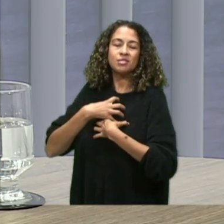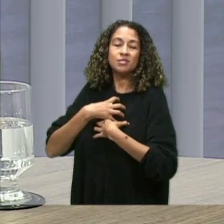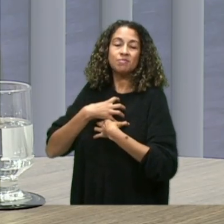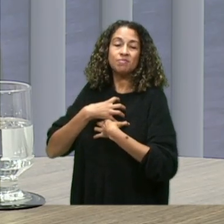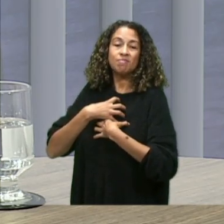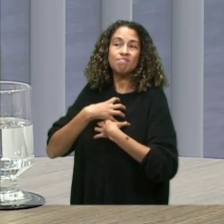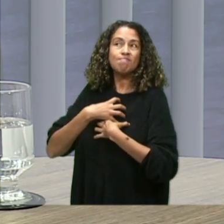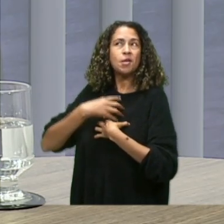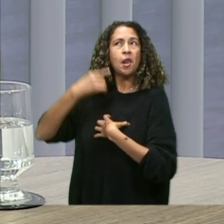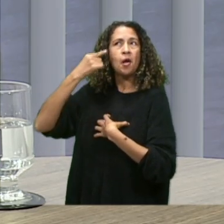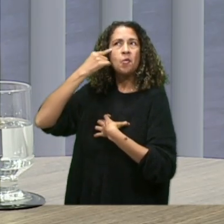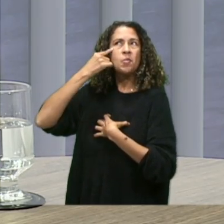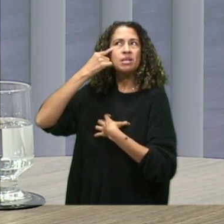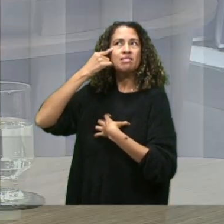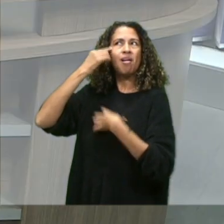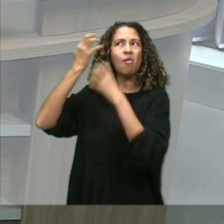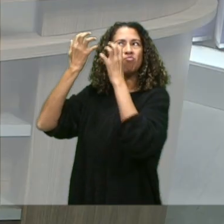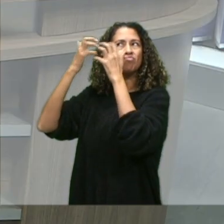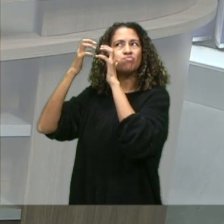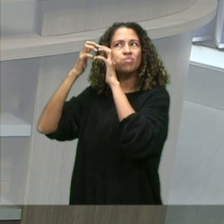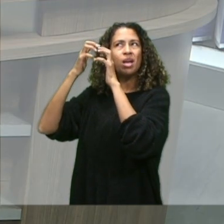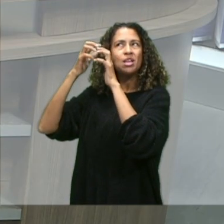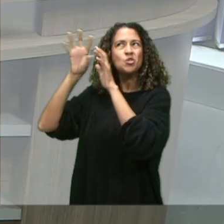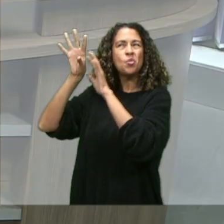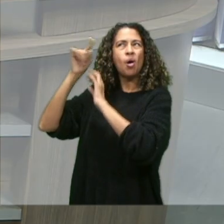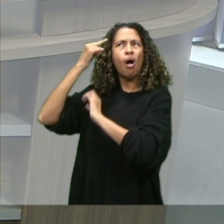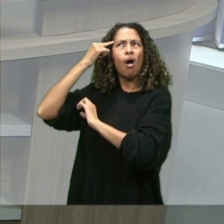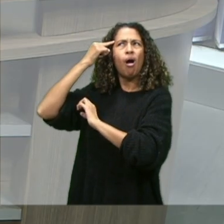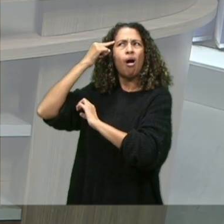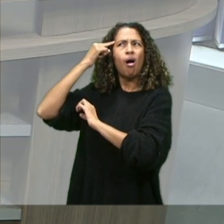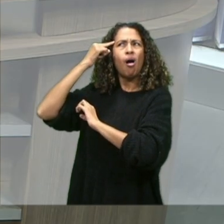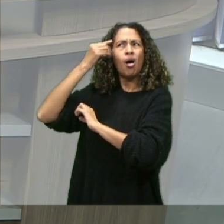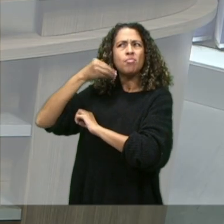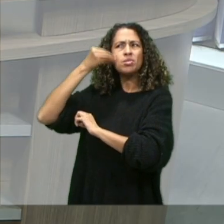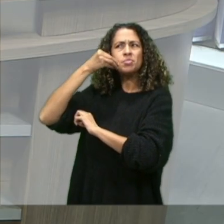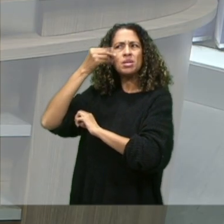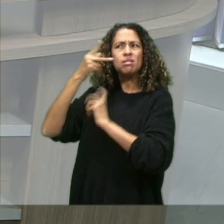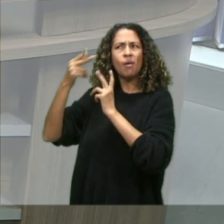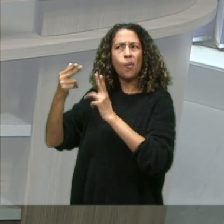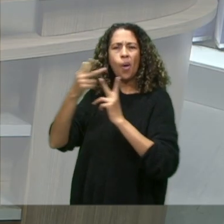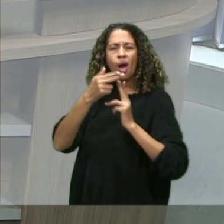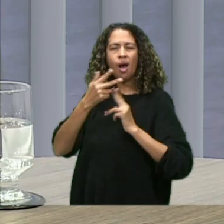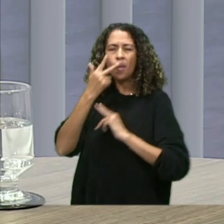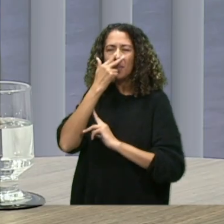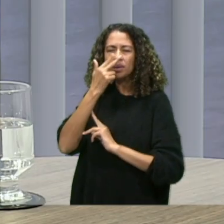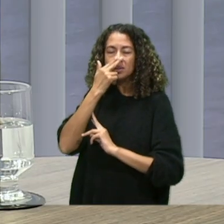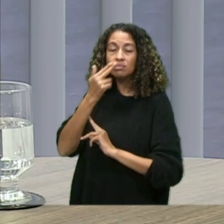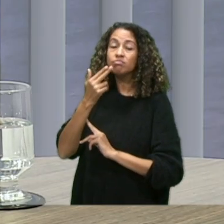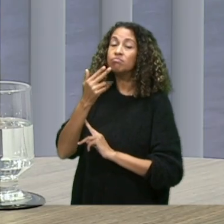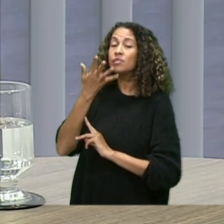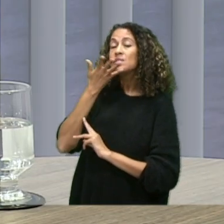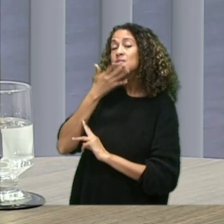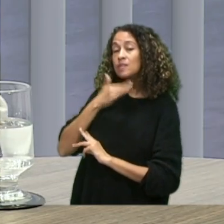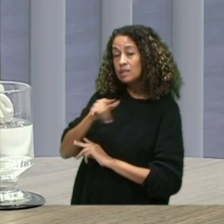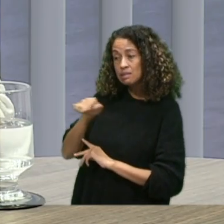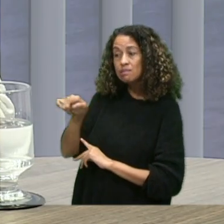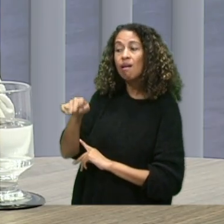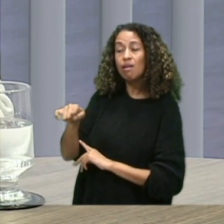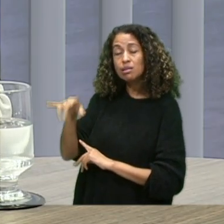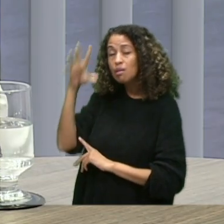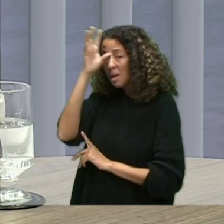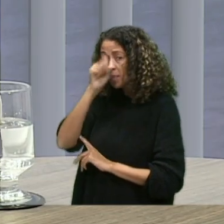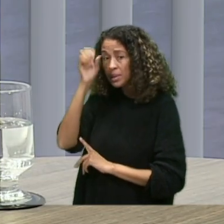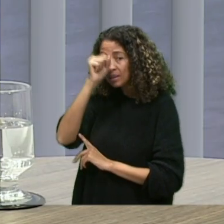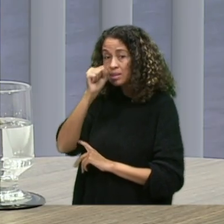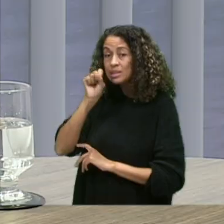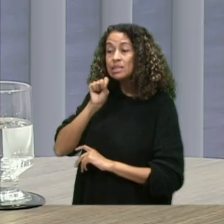elas começam a pensar na vivência, né? Eu acho que isso que é mais importante. Acho que as crianças estão aí abertas ao aprendizado e se a